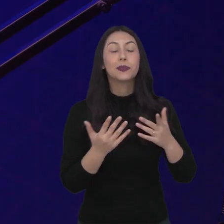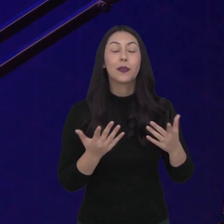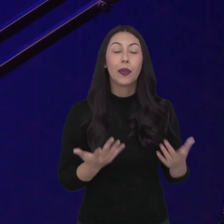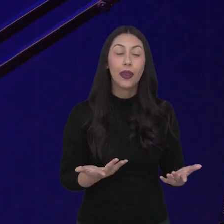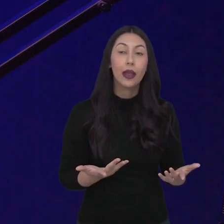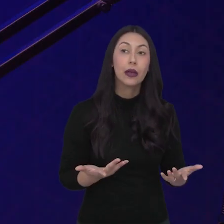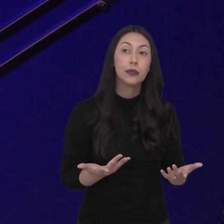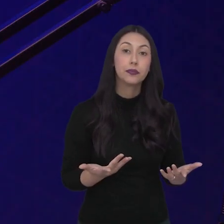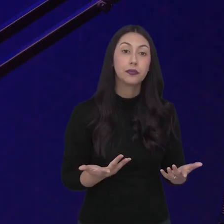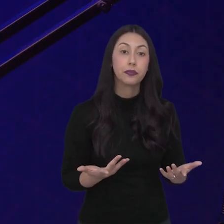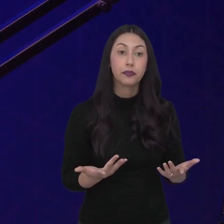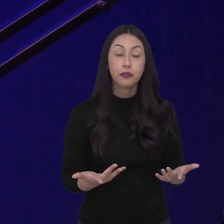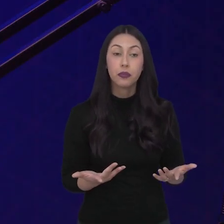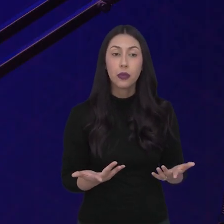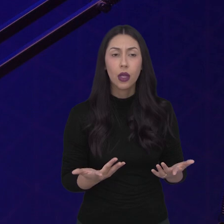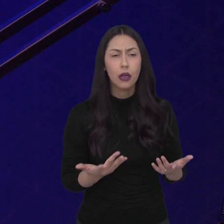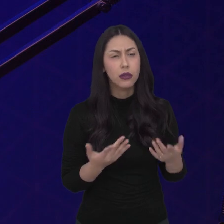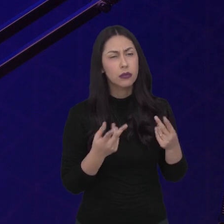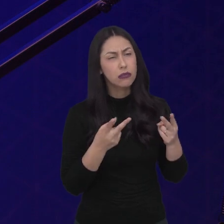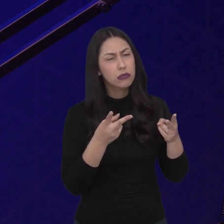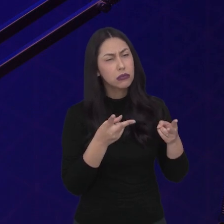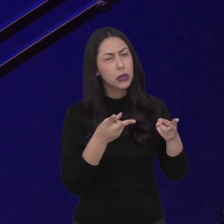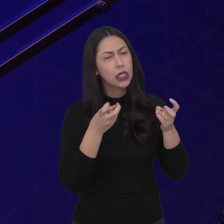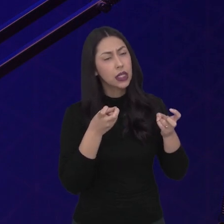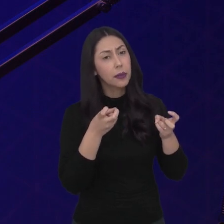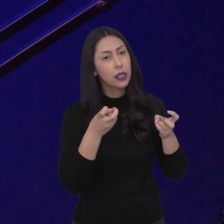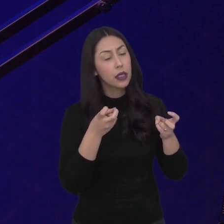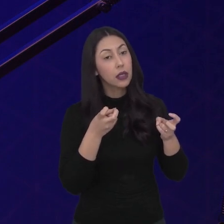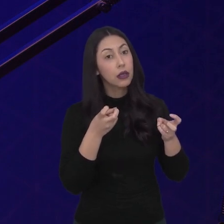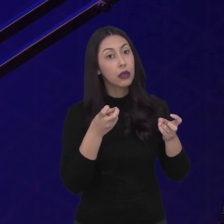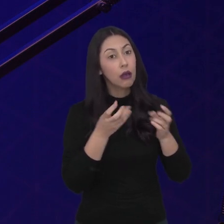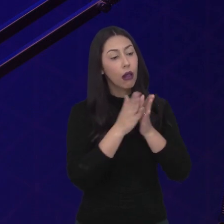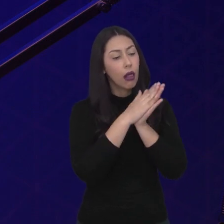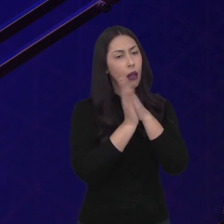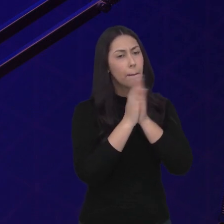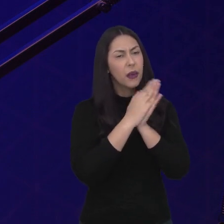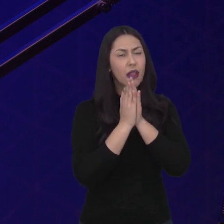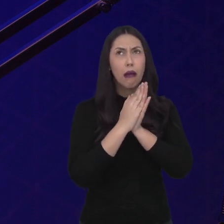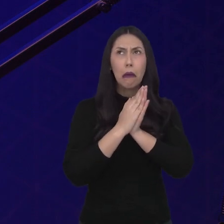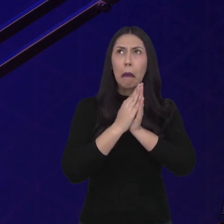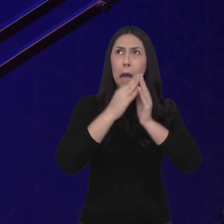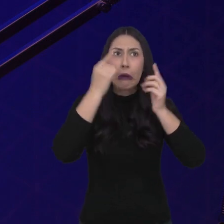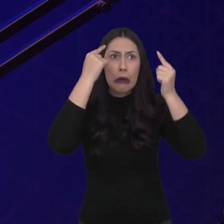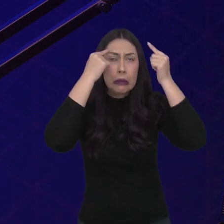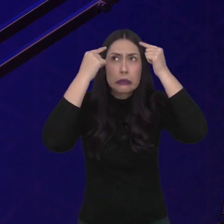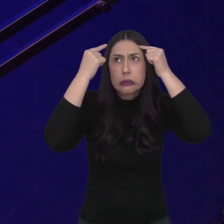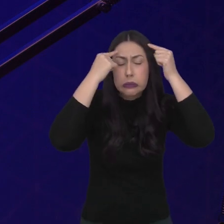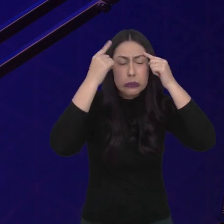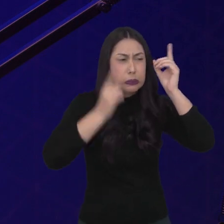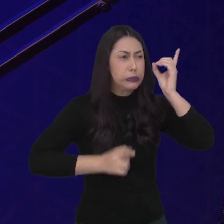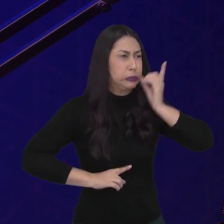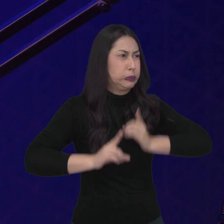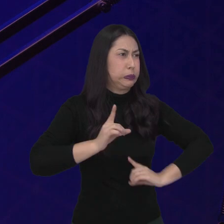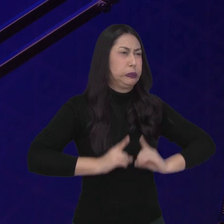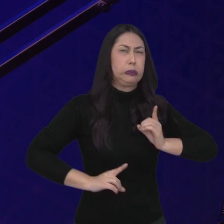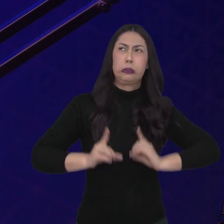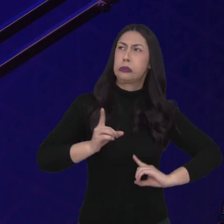Margot. E a gente começa a perceber que a Barbie tá tendo pensamentos depressivos, né?